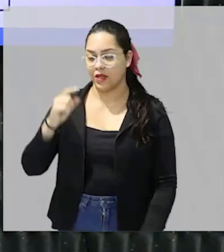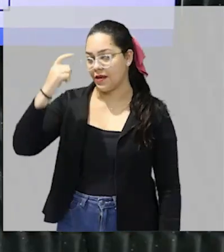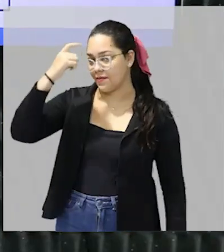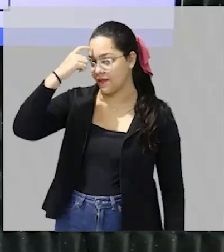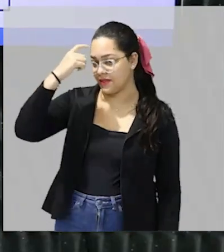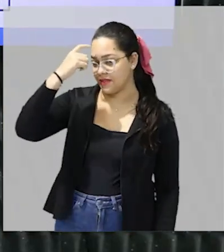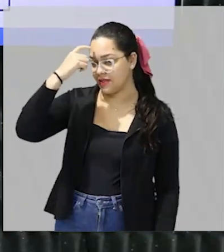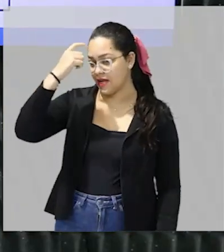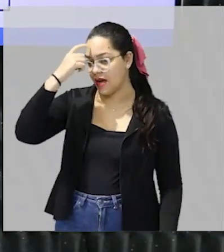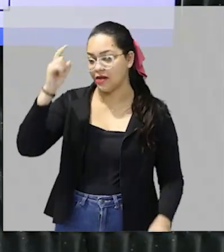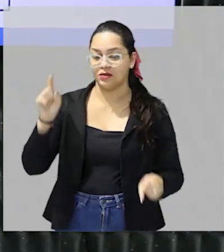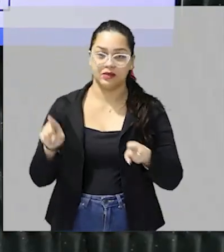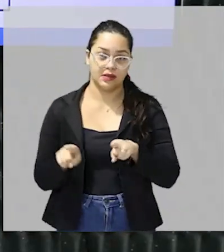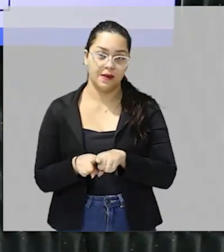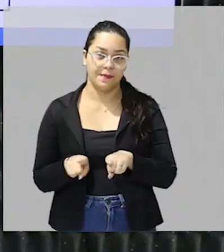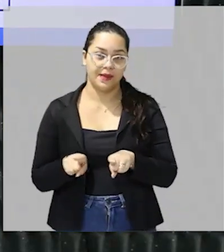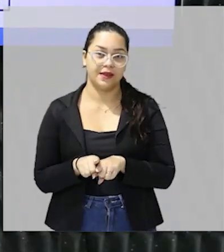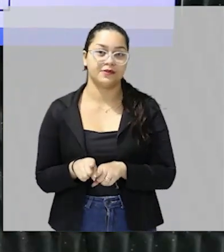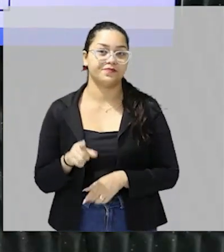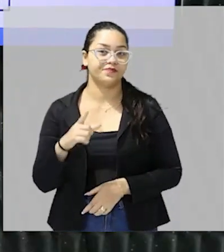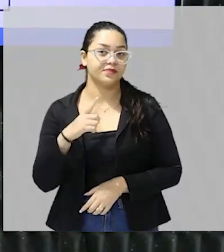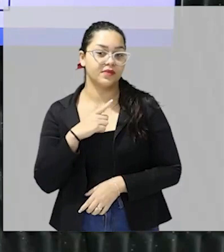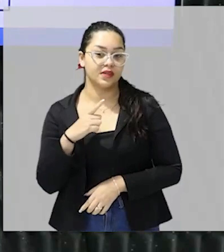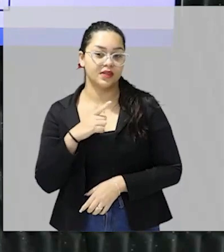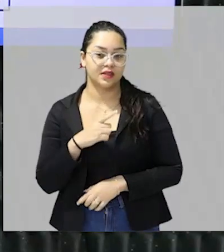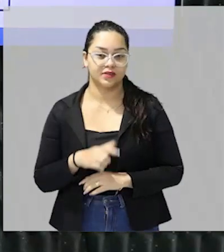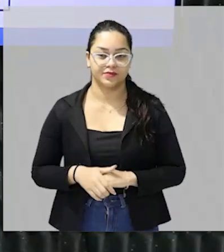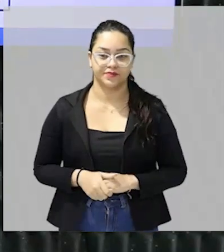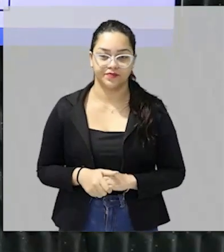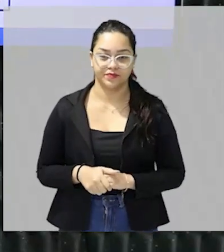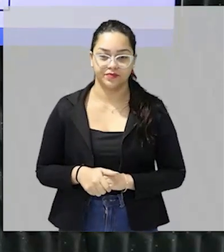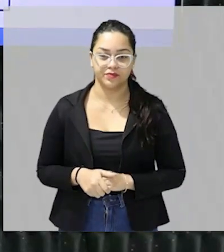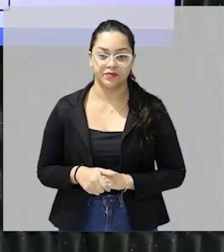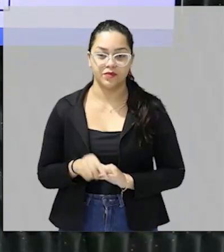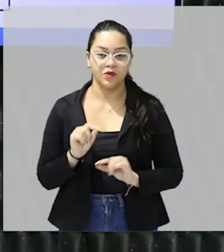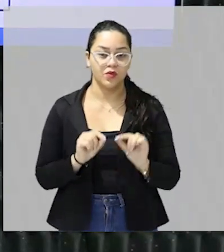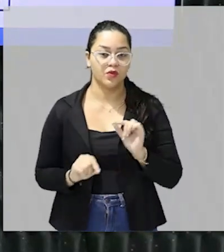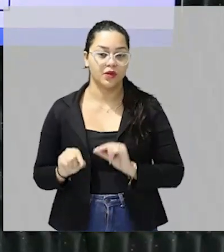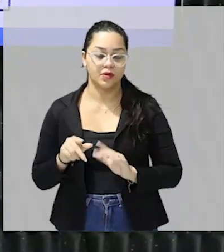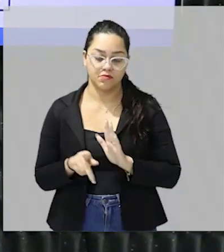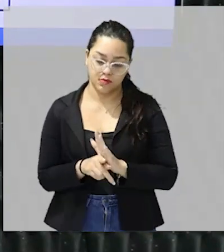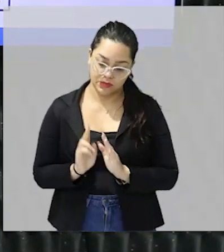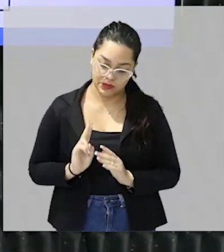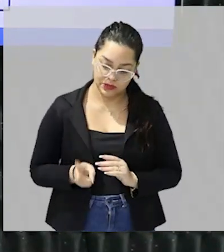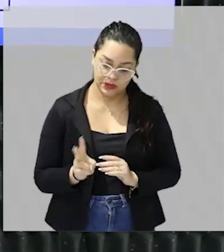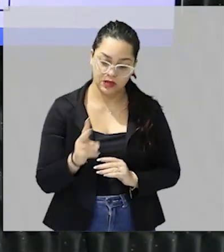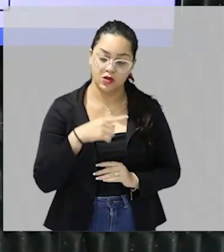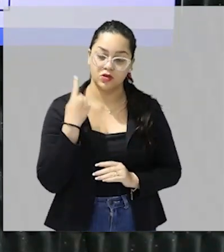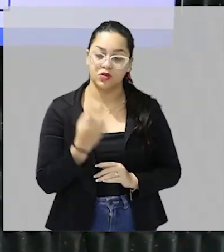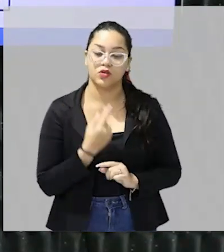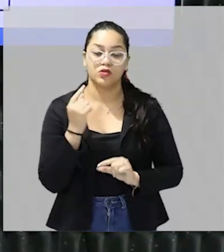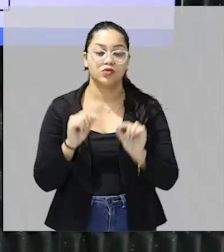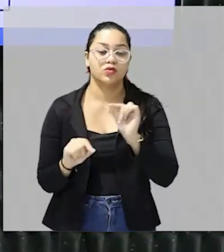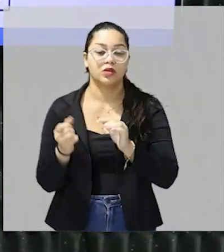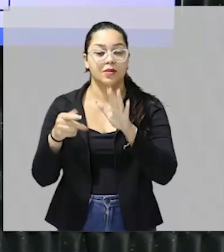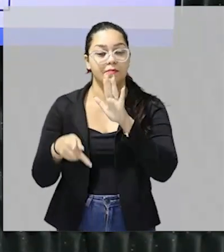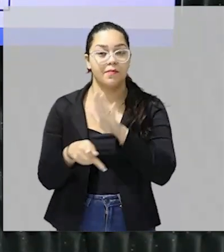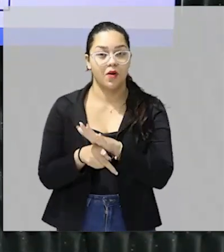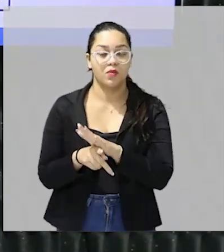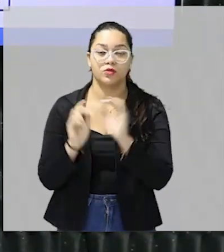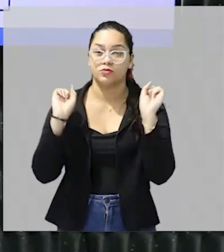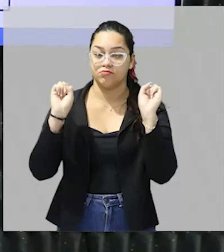pensado, que ele é racionalizado, que ele existe uma certa constância, nós estamos falando de